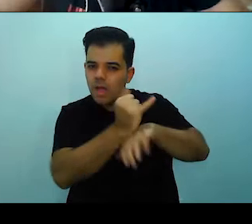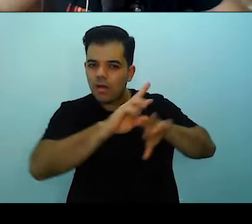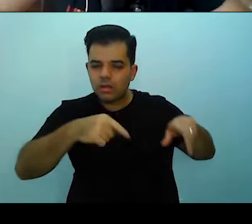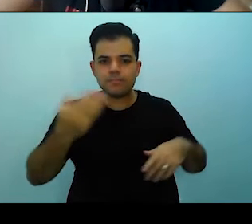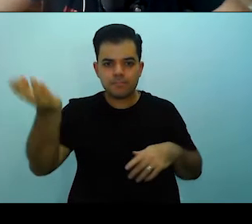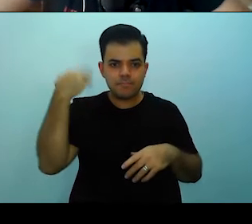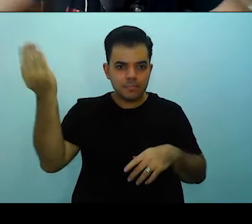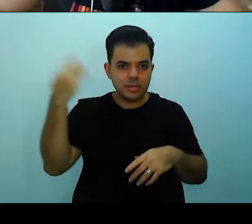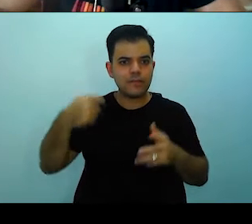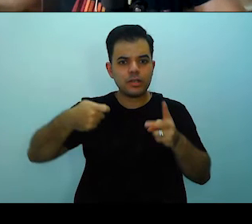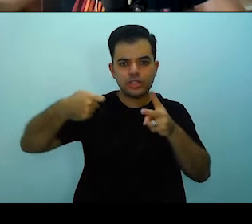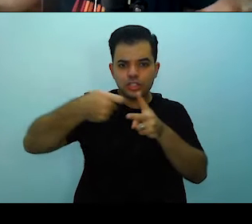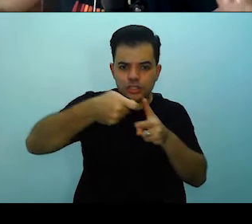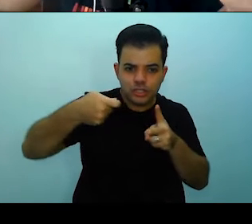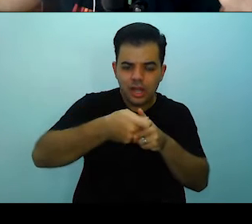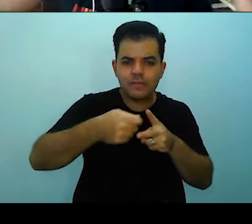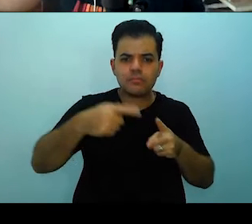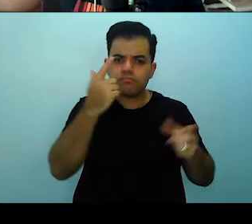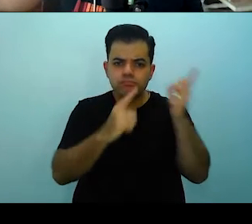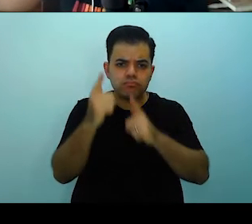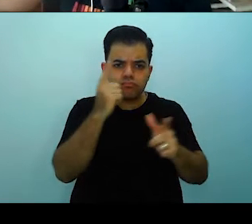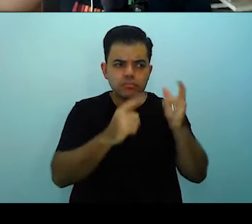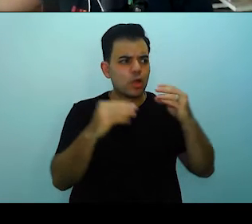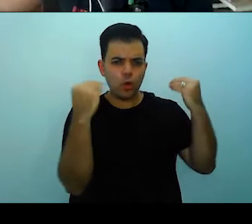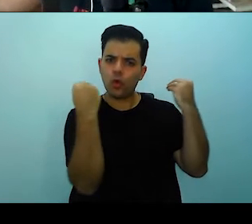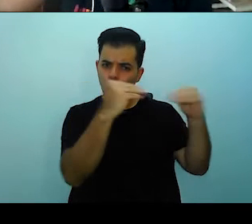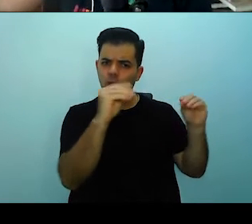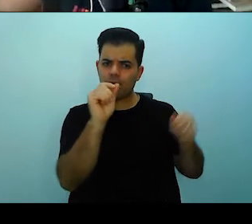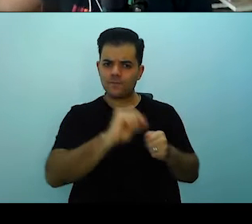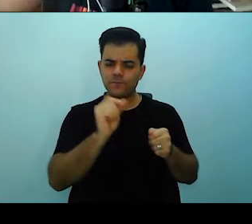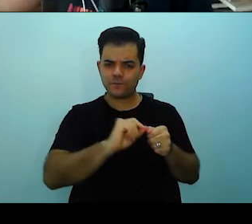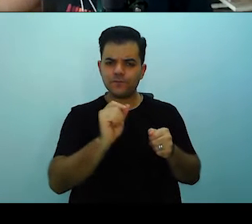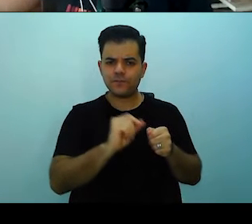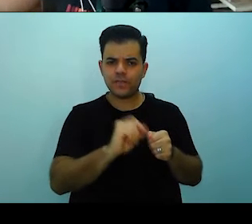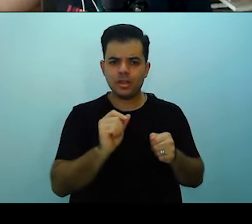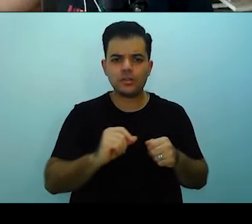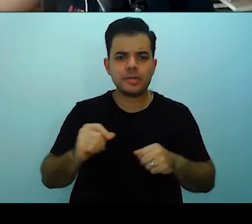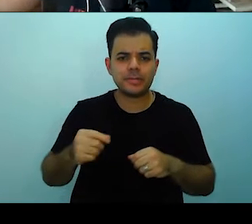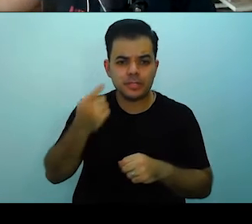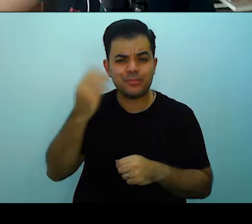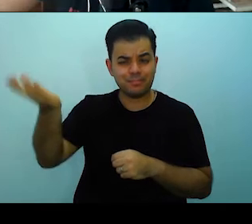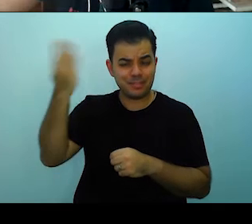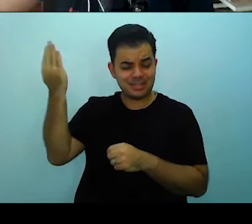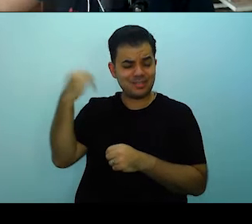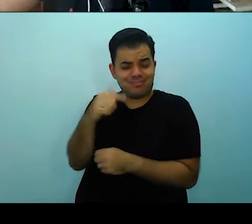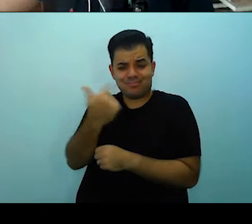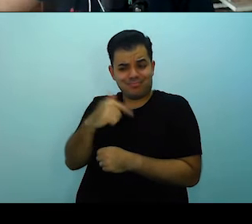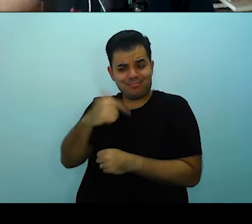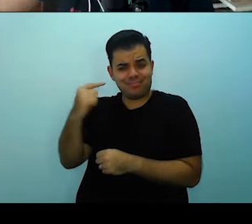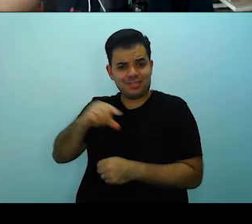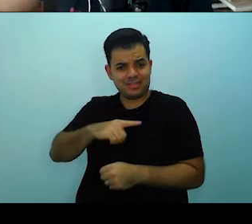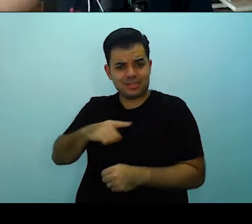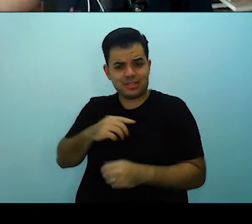tanta utilidade, porque hoje a gente já consegue ter um acesso, mas quando eu precisava não tinha e eu morava muito longe. Então eu fiz uma